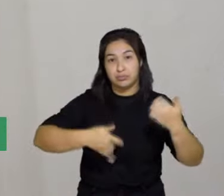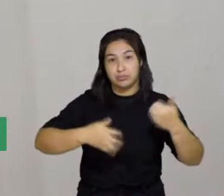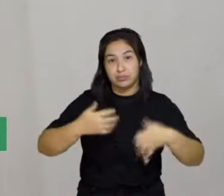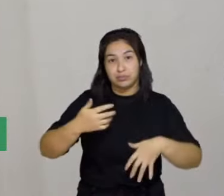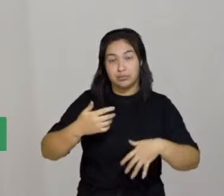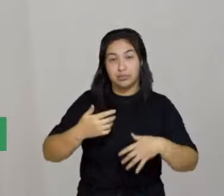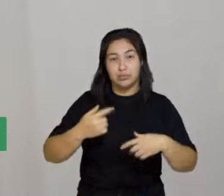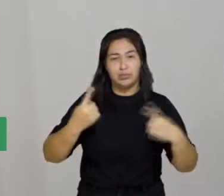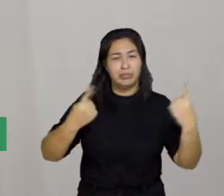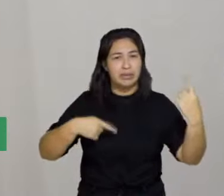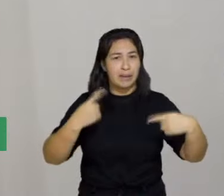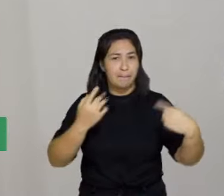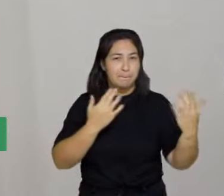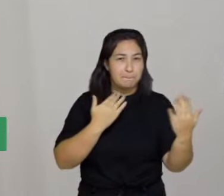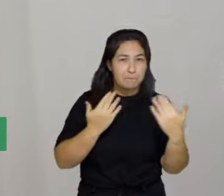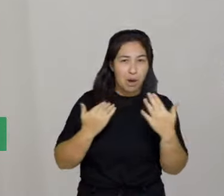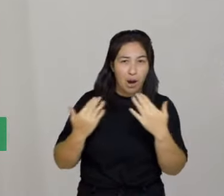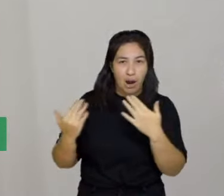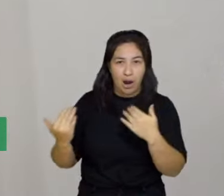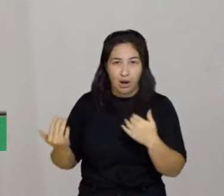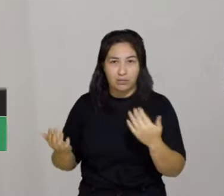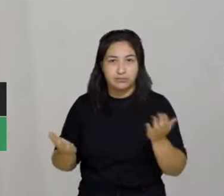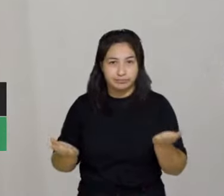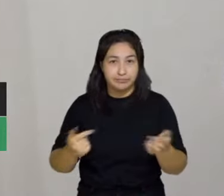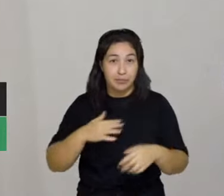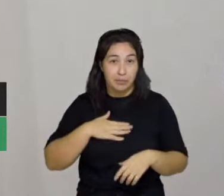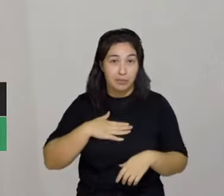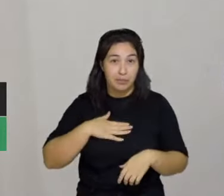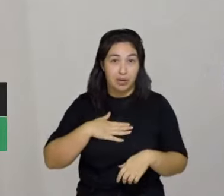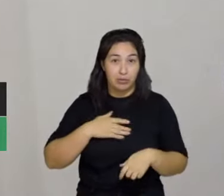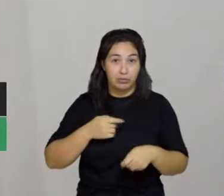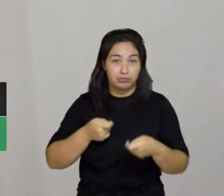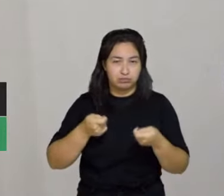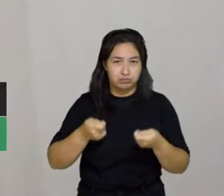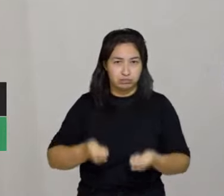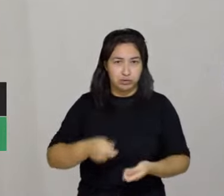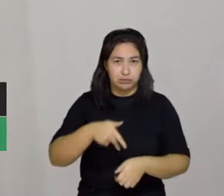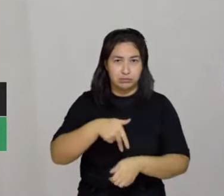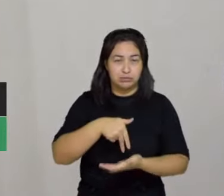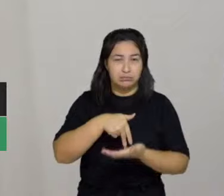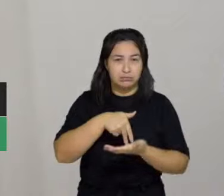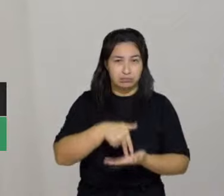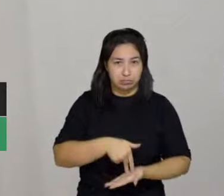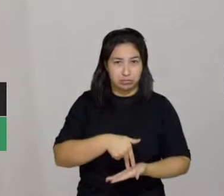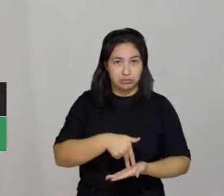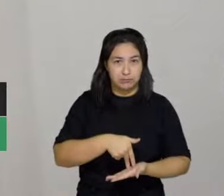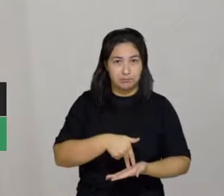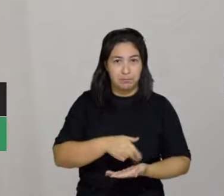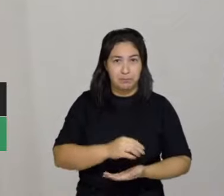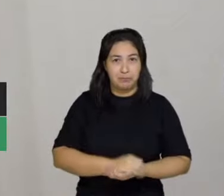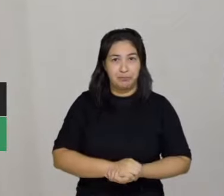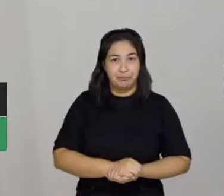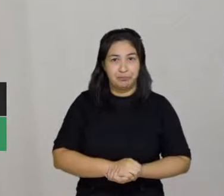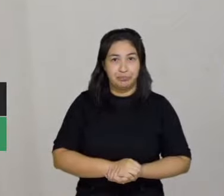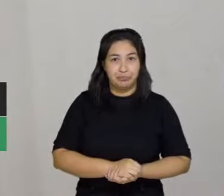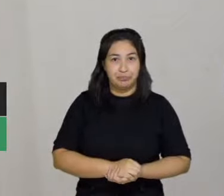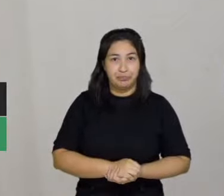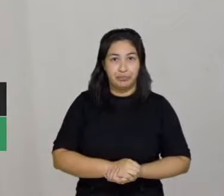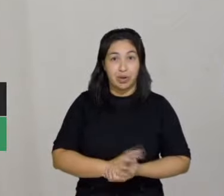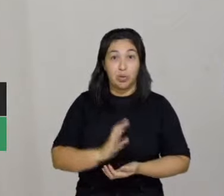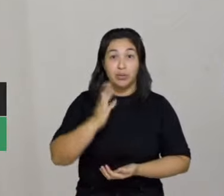um debate, uma posição, né, especialmente sobre o carnaval em